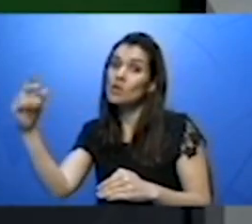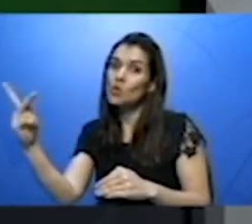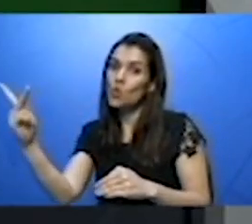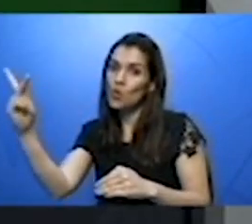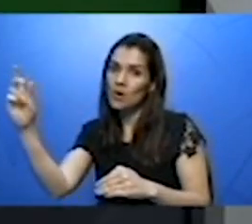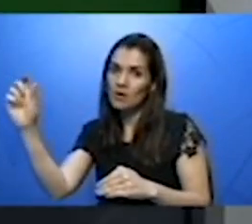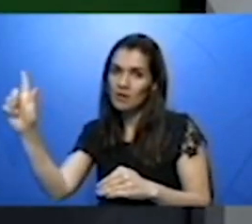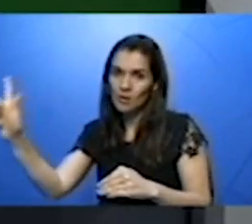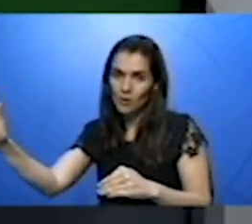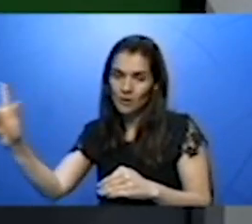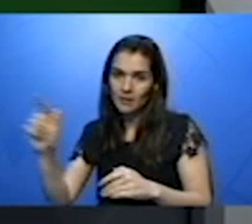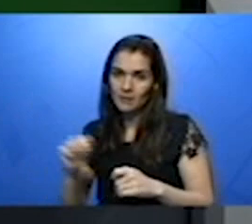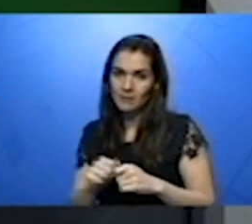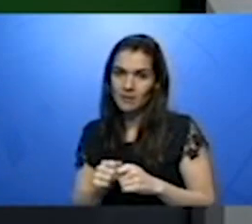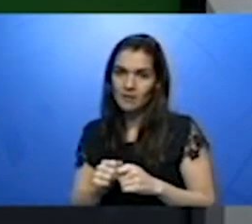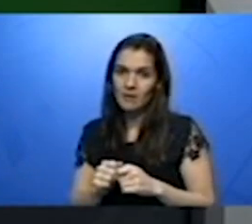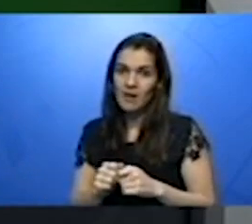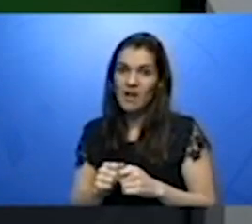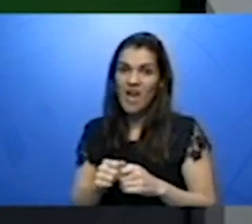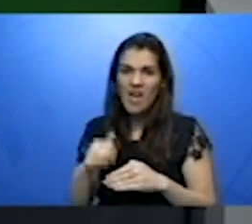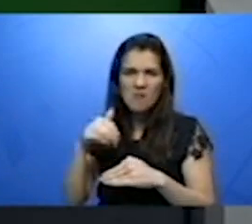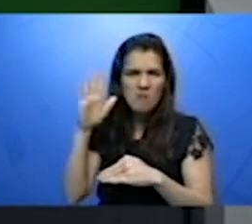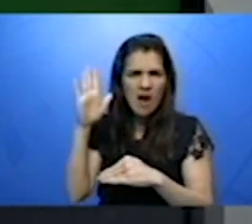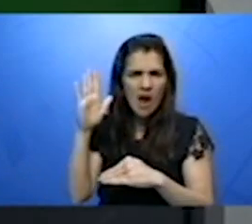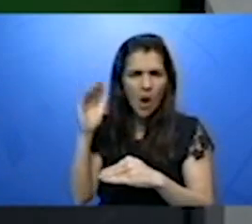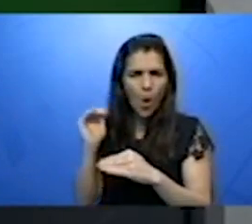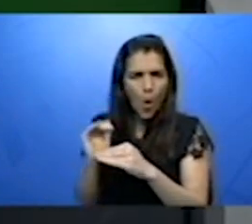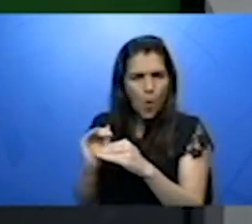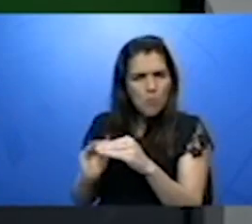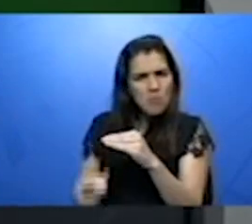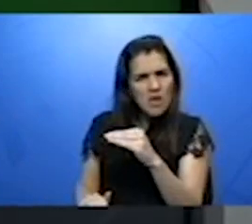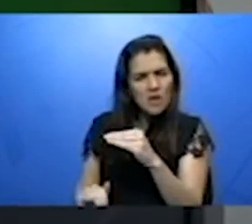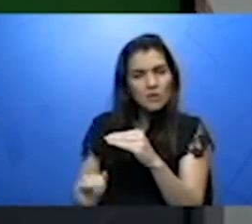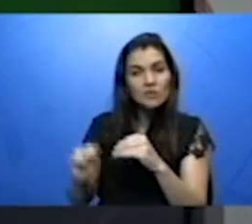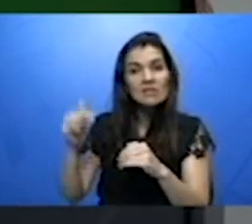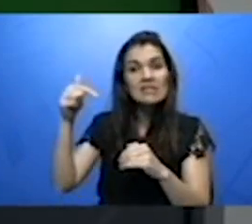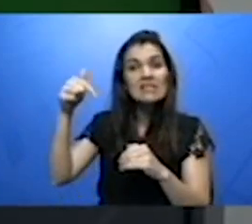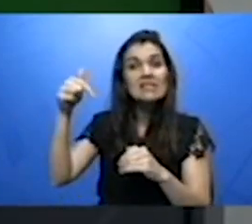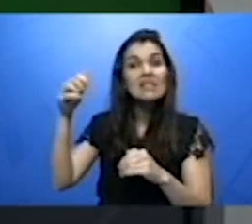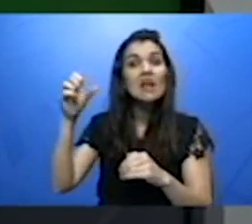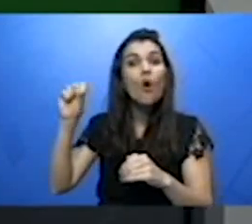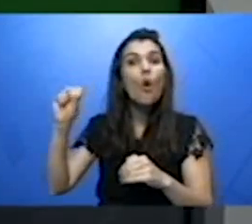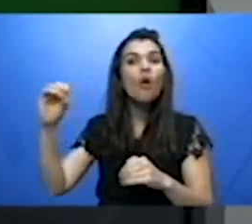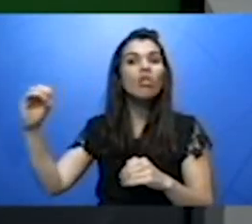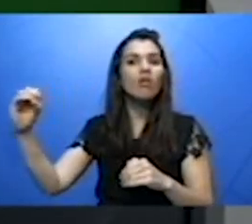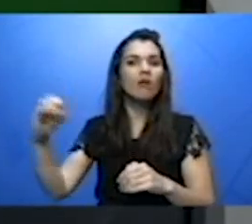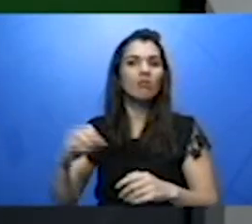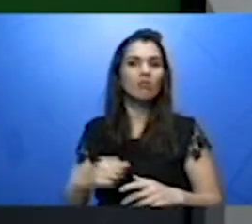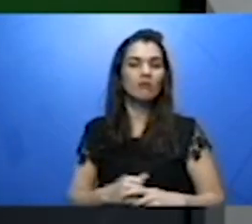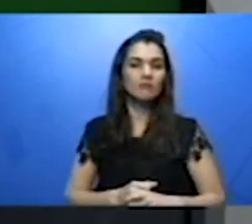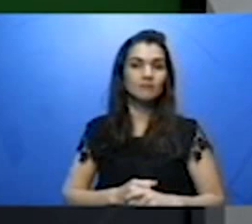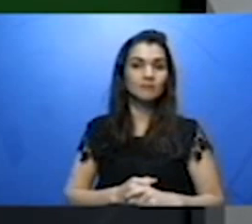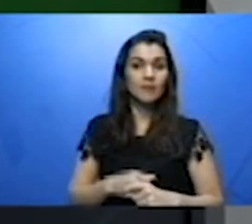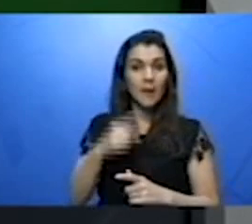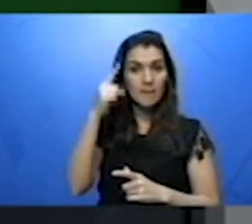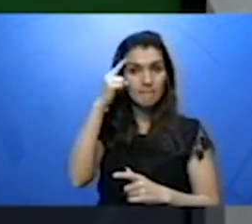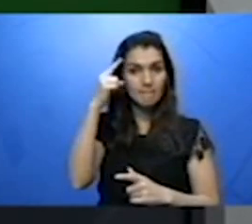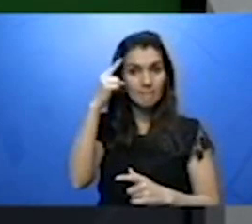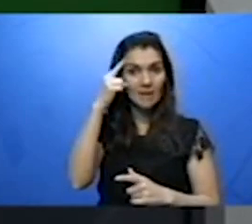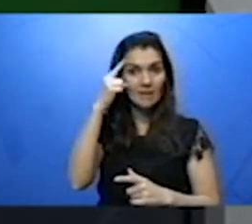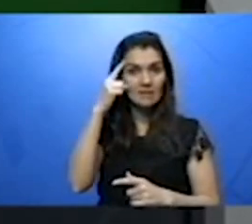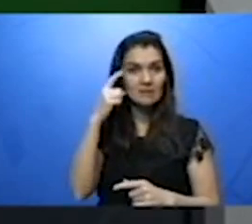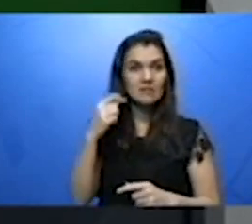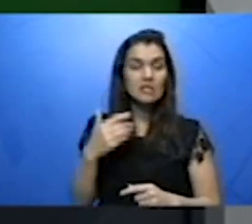quilograma 1000kg é mais ou menos do que 780 pensa que se eu estivesse